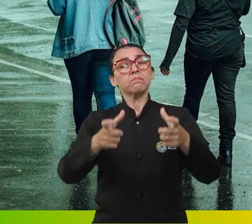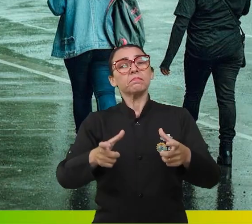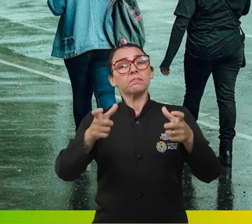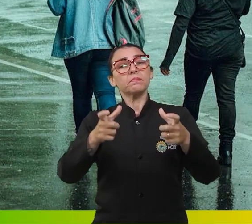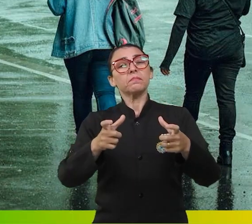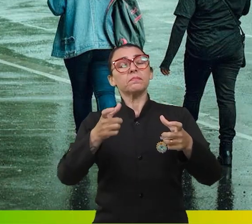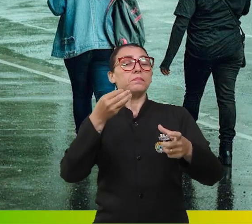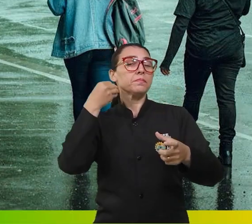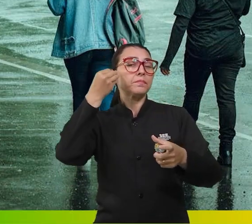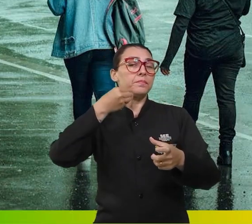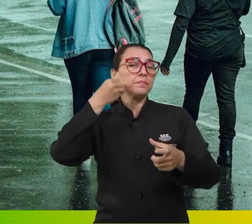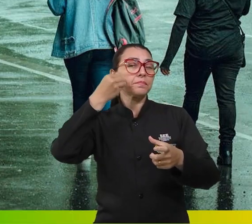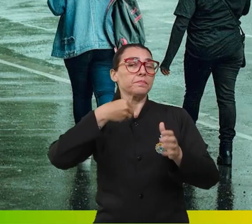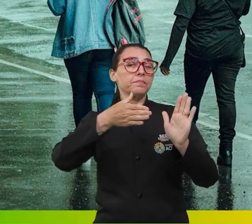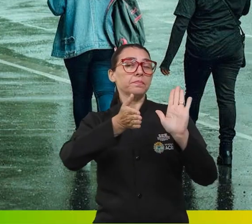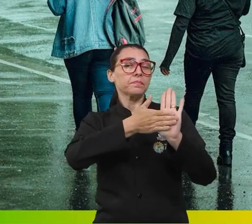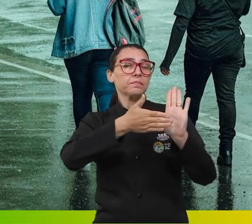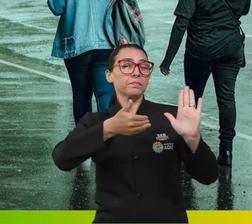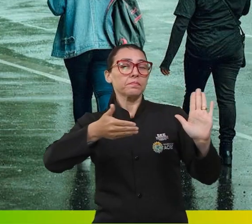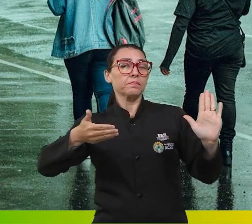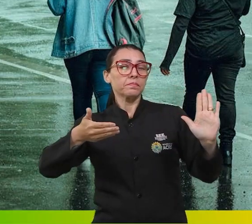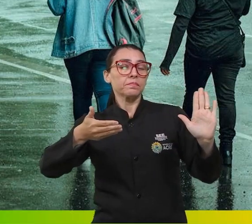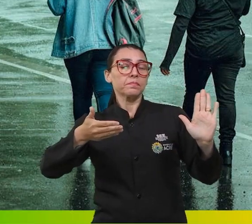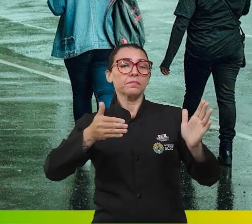de experiências estéticas.